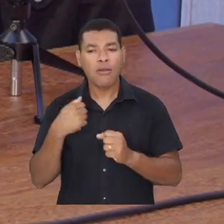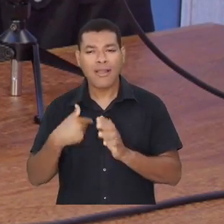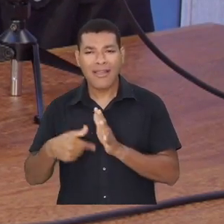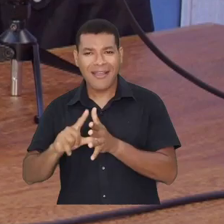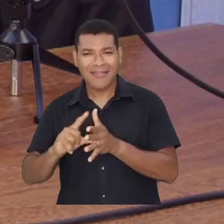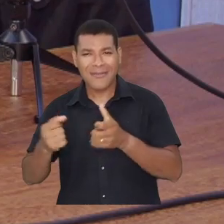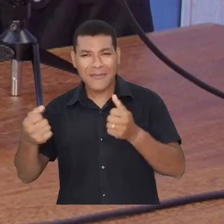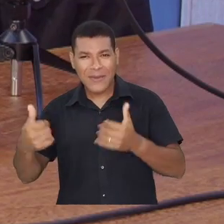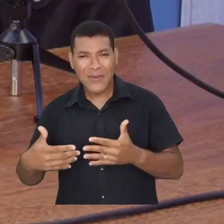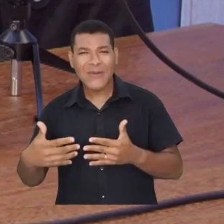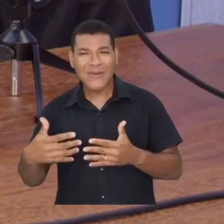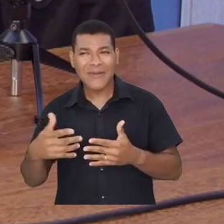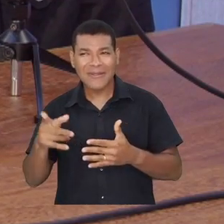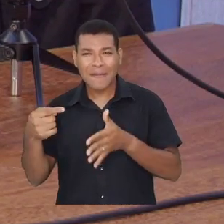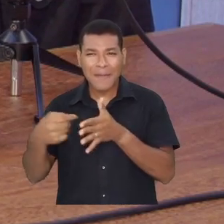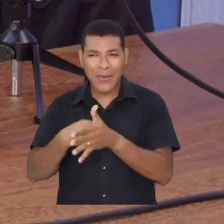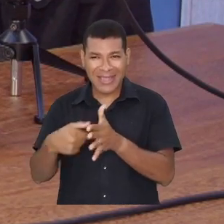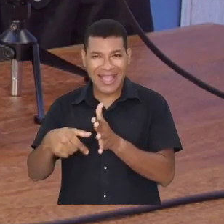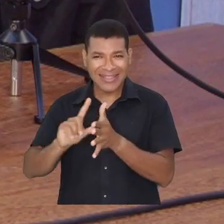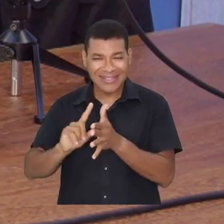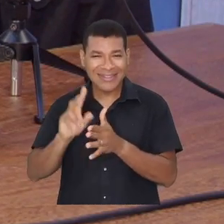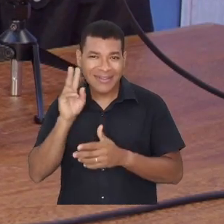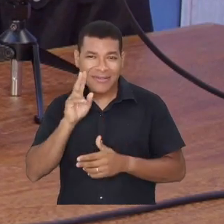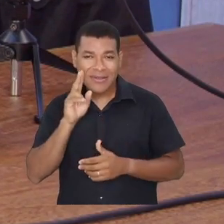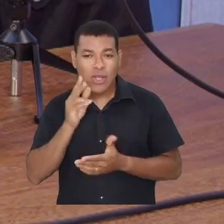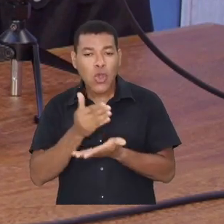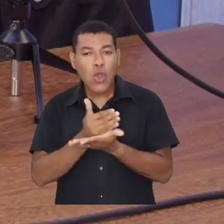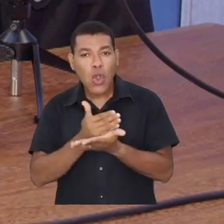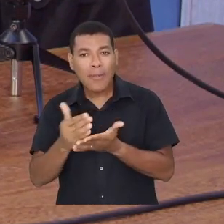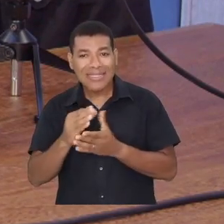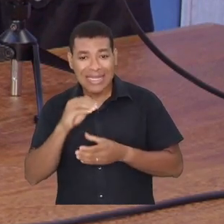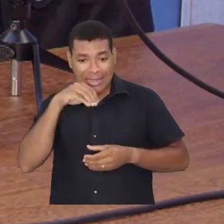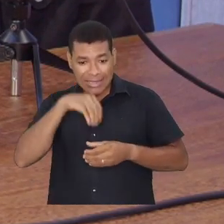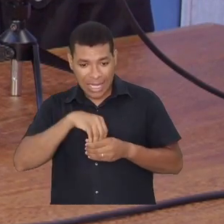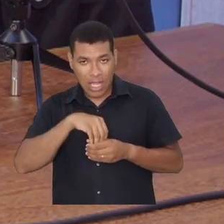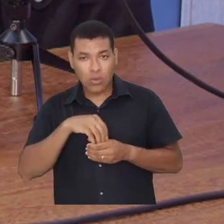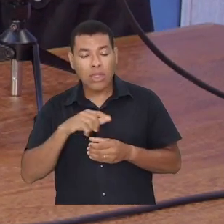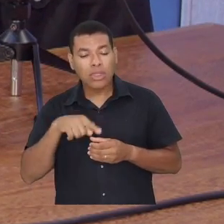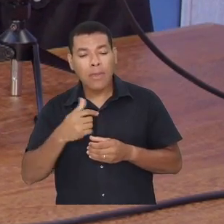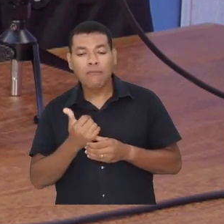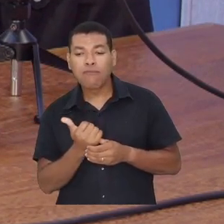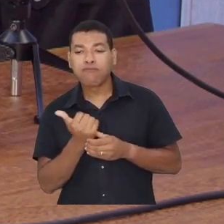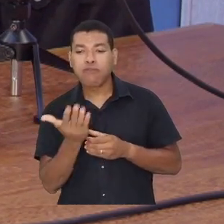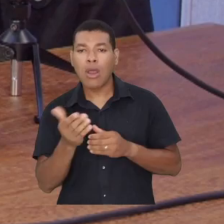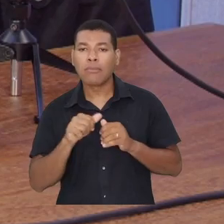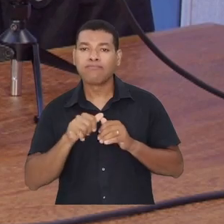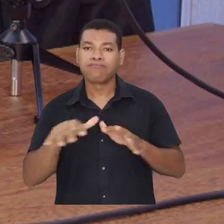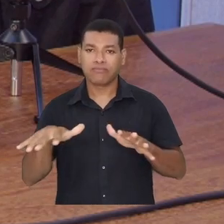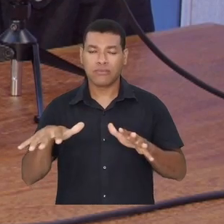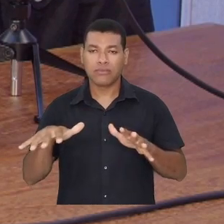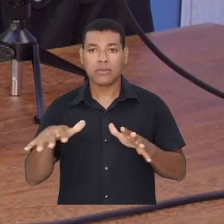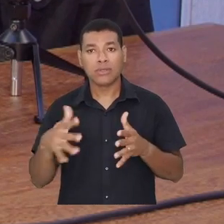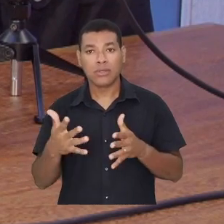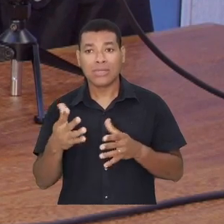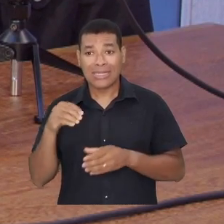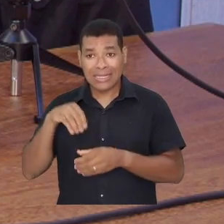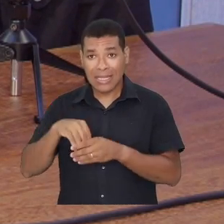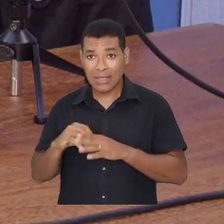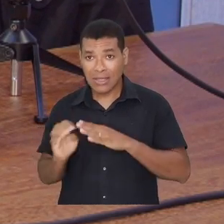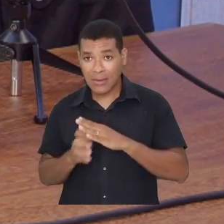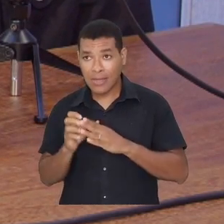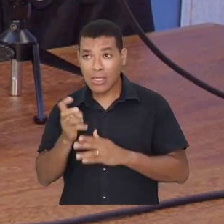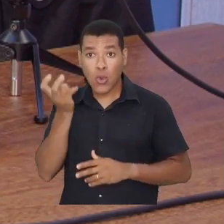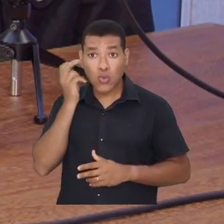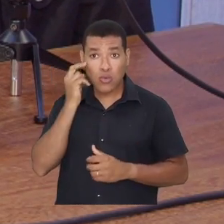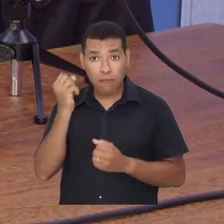comentei na outra pergunta, né? Acho que tudo começa de dentro para fora. Uhum. Então, uma companhia com uma cultura forte...